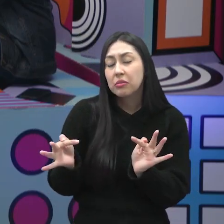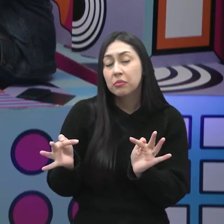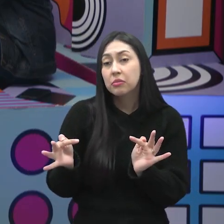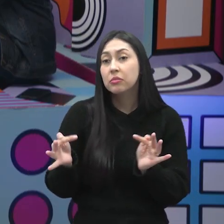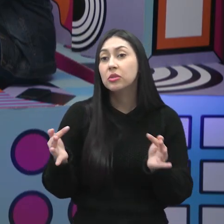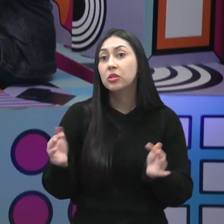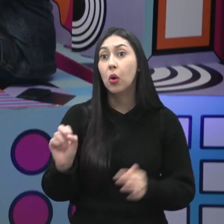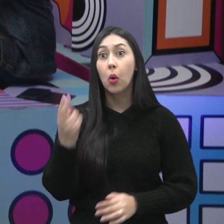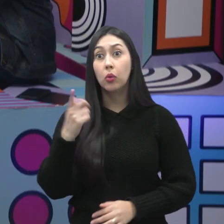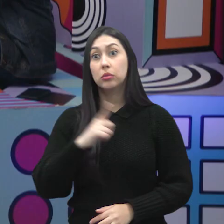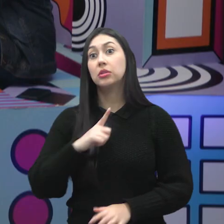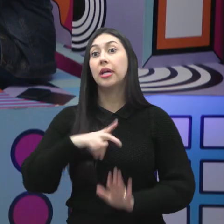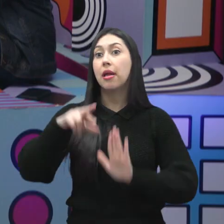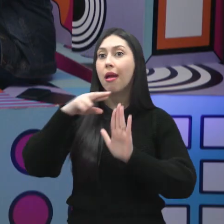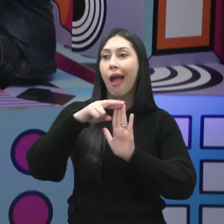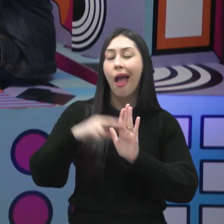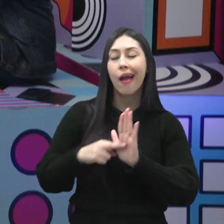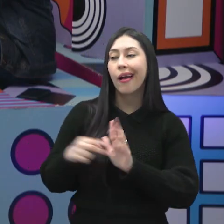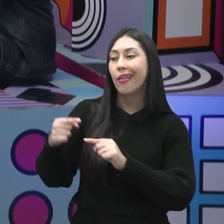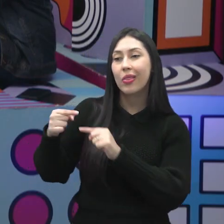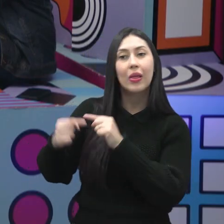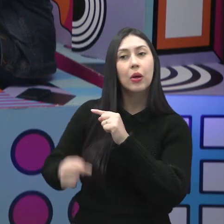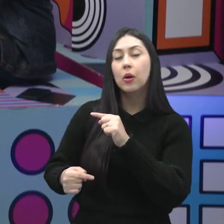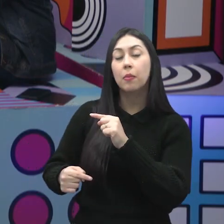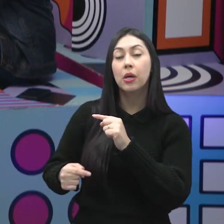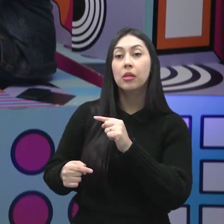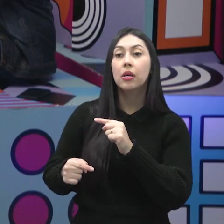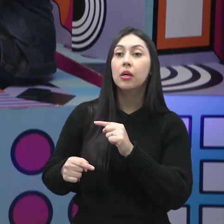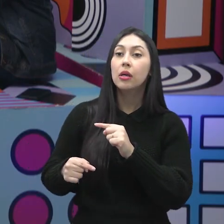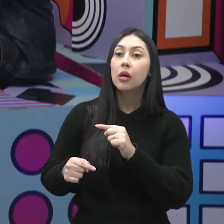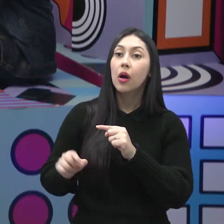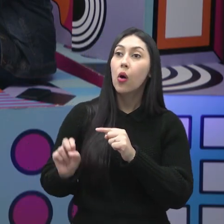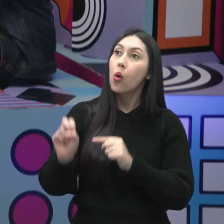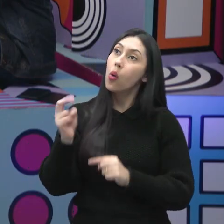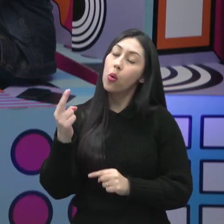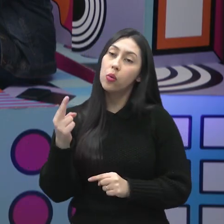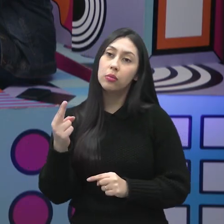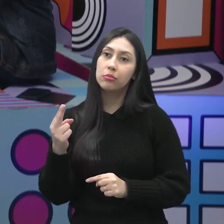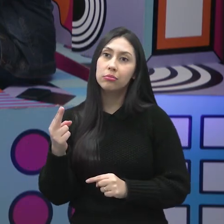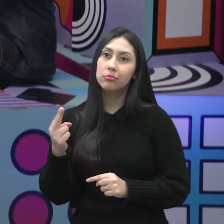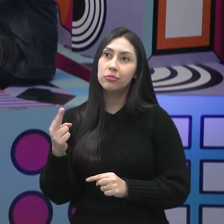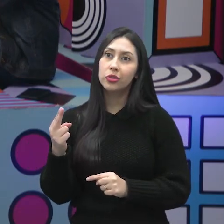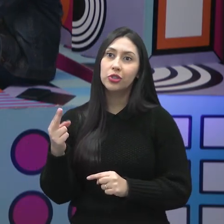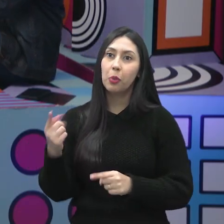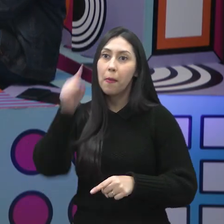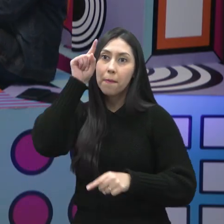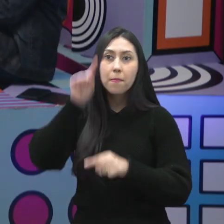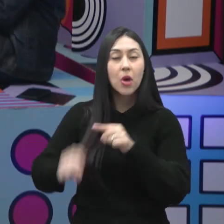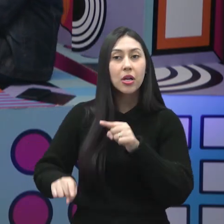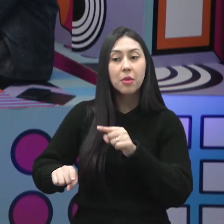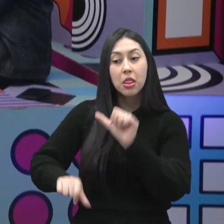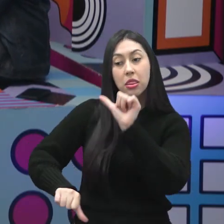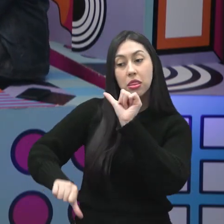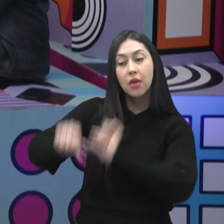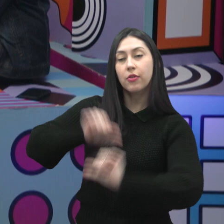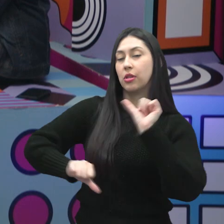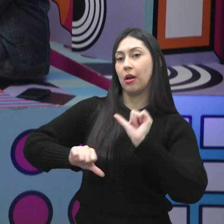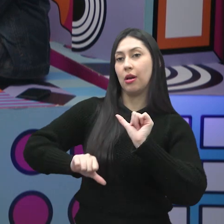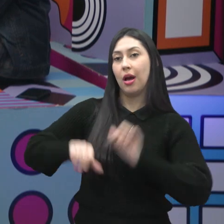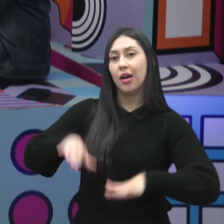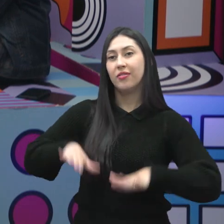Tem, né, contraindicação para fazer esse procedimento? E quem pede também a reversão aí, né?